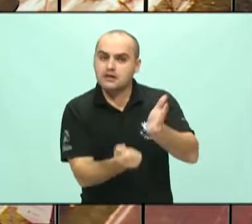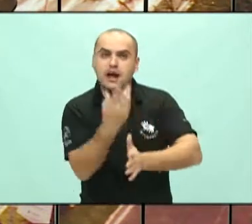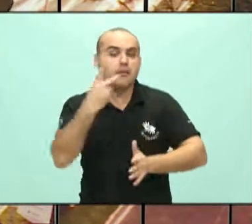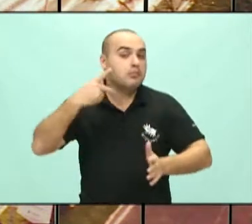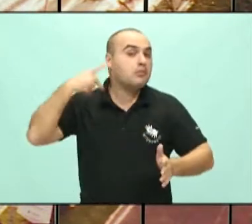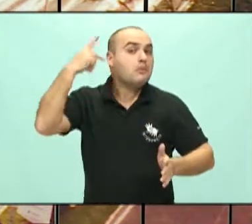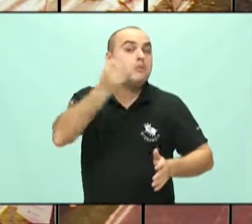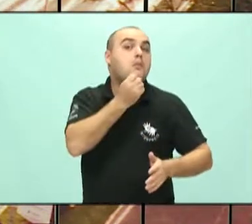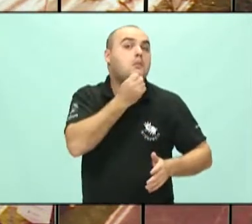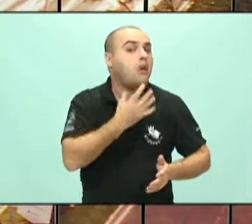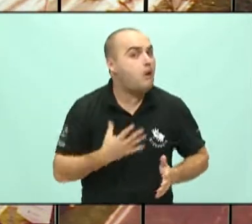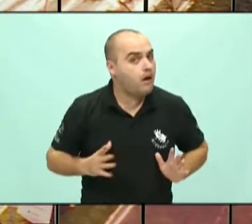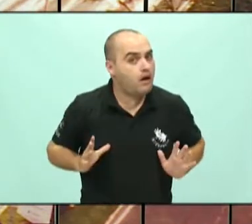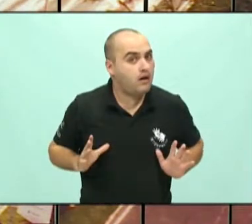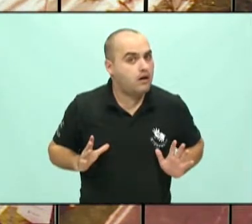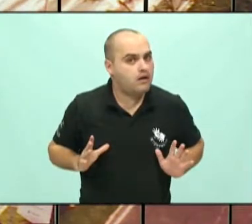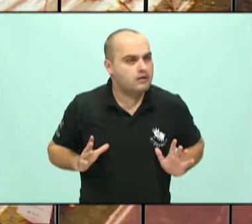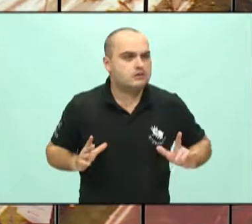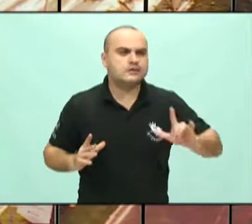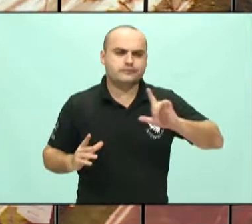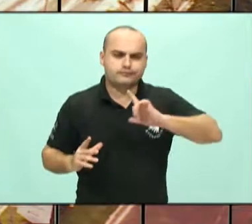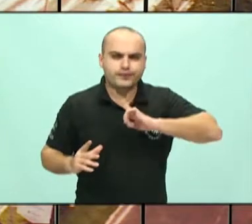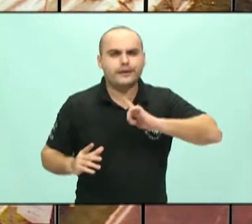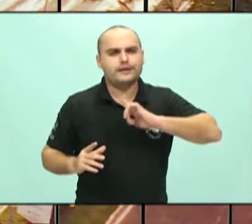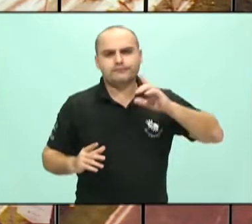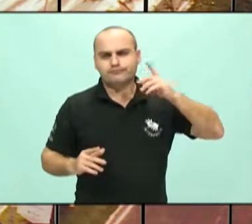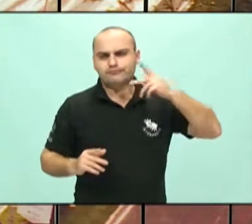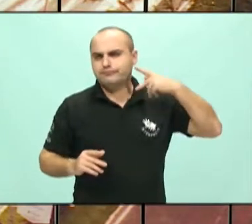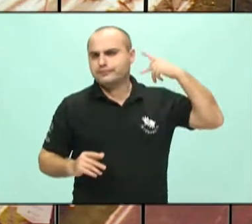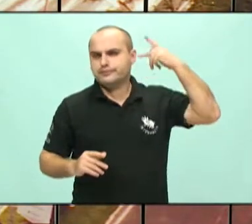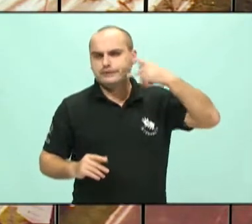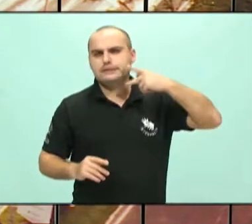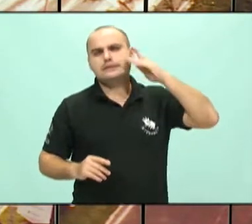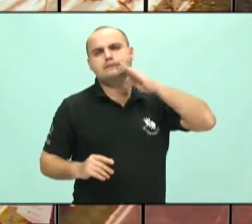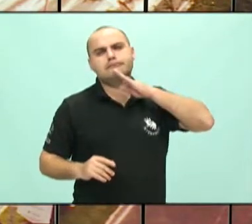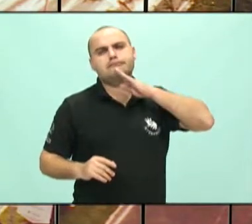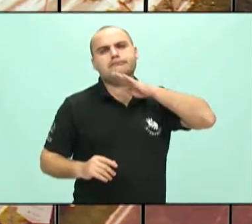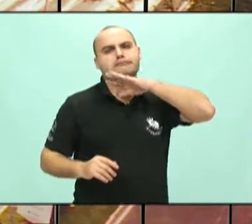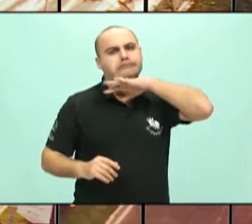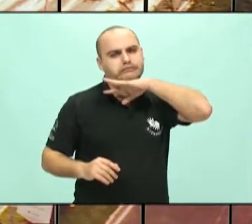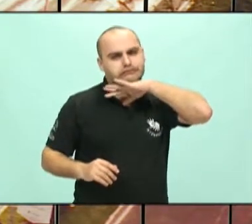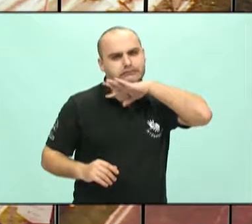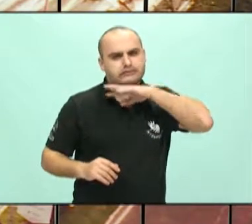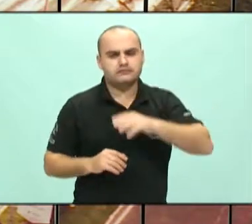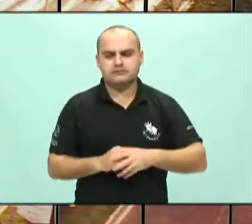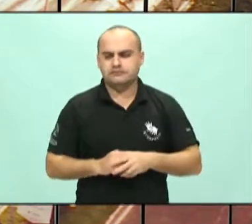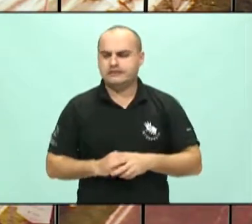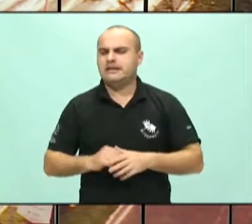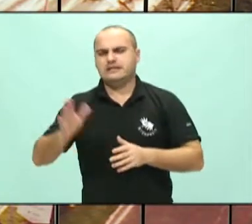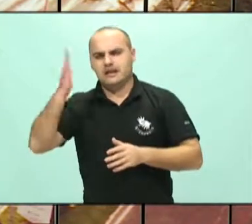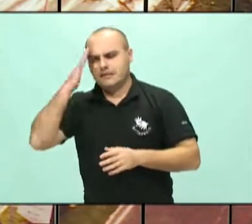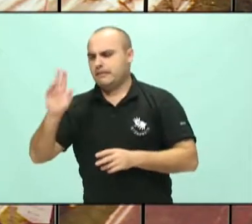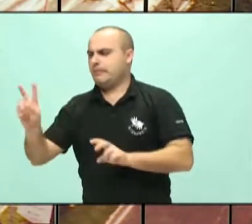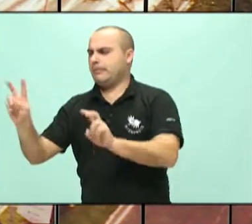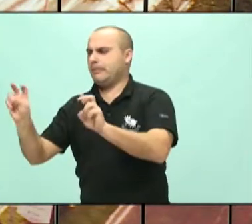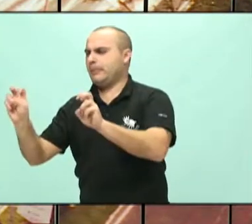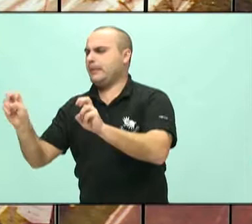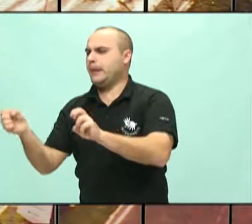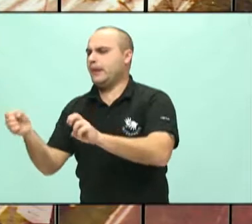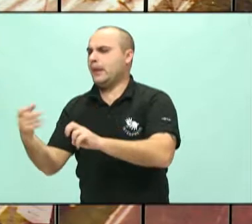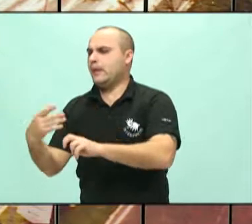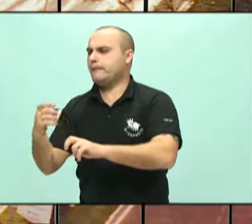E existe, infelizmente, a política ruim. Esse negócio de nova política, velha política, eles